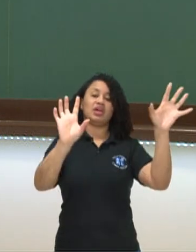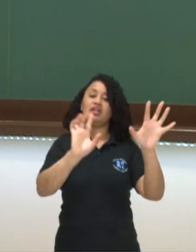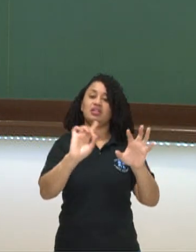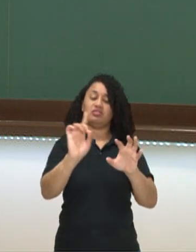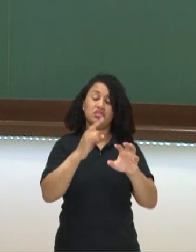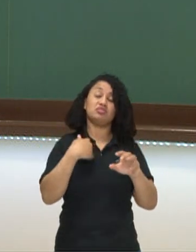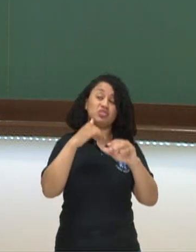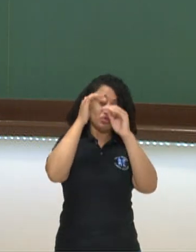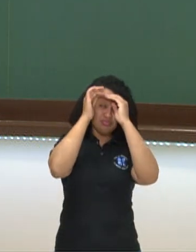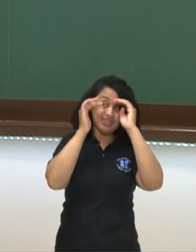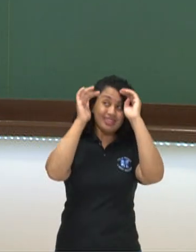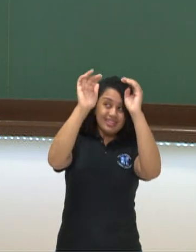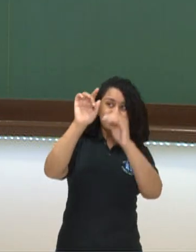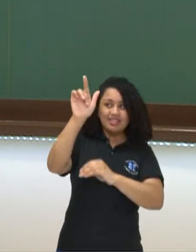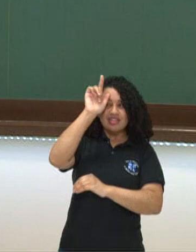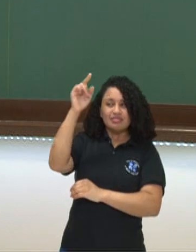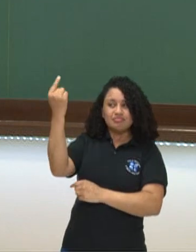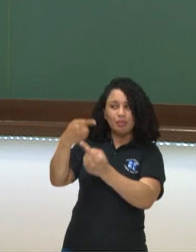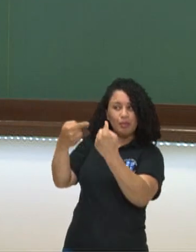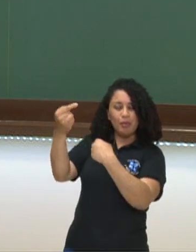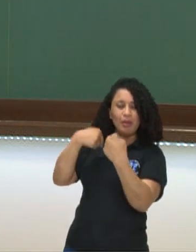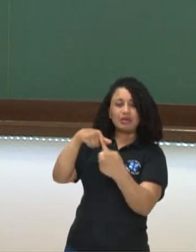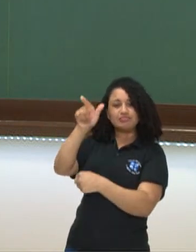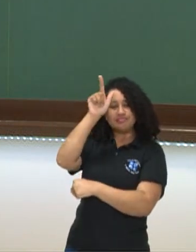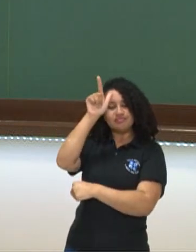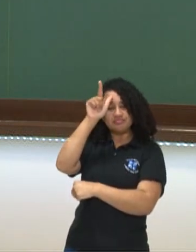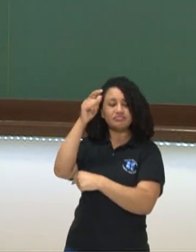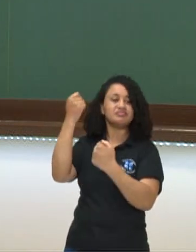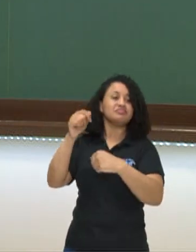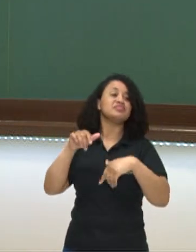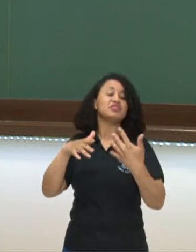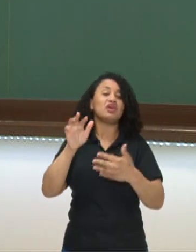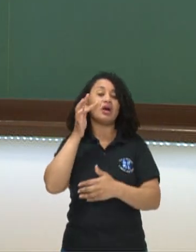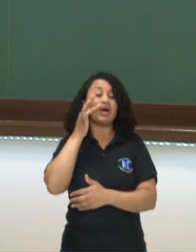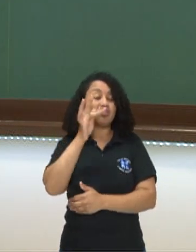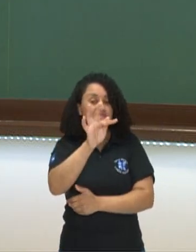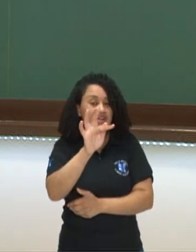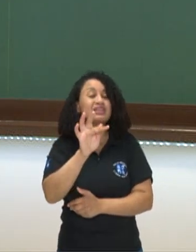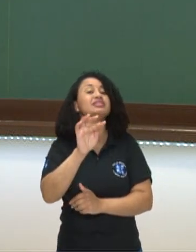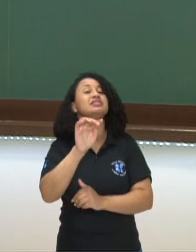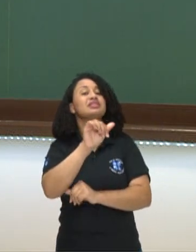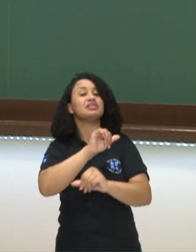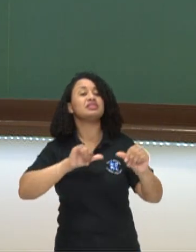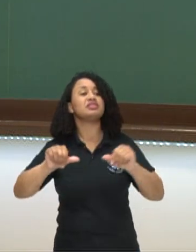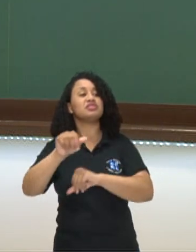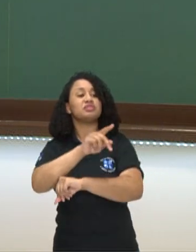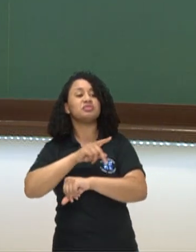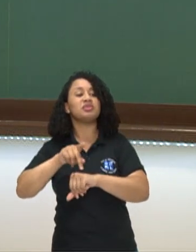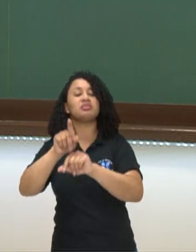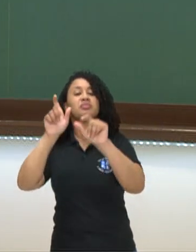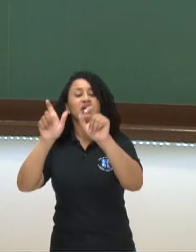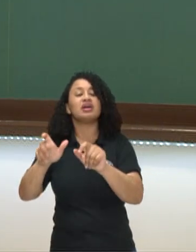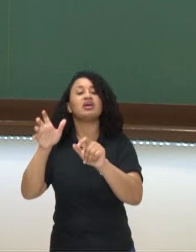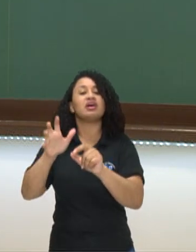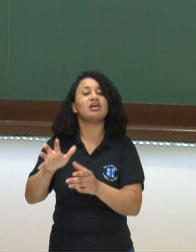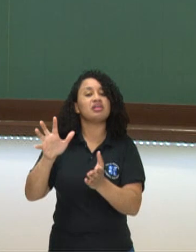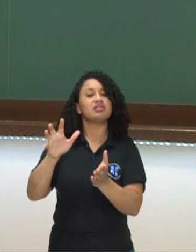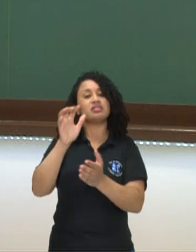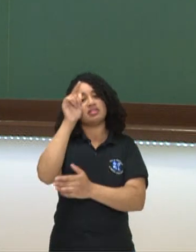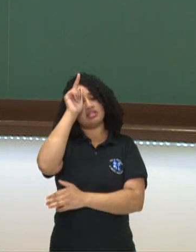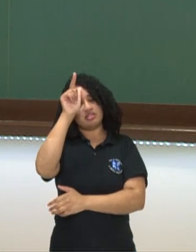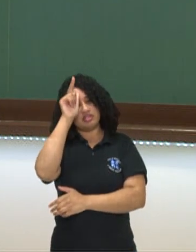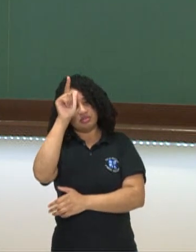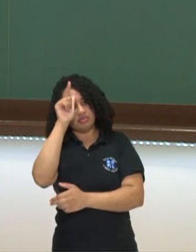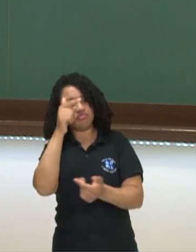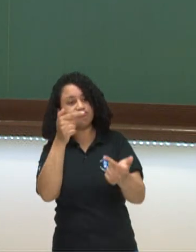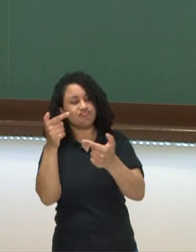da Alemanha. Então a França virou um território da Alemanha. Repare uma ideia de vingança da Primeira Guerra Mundial também